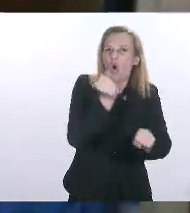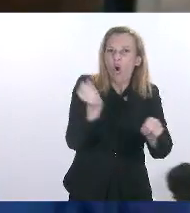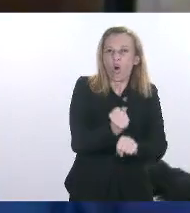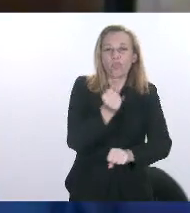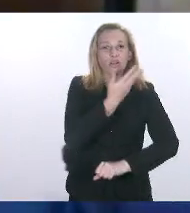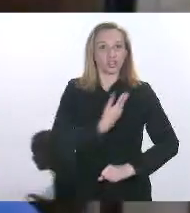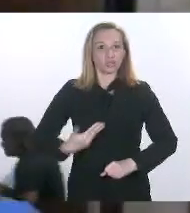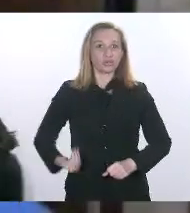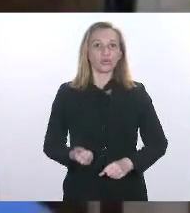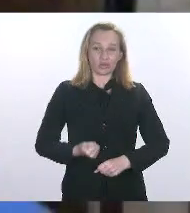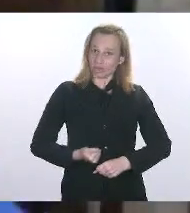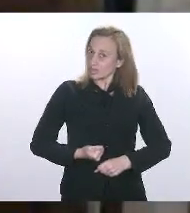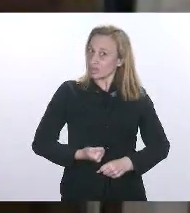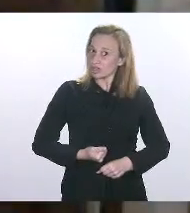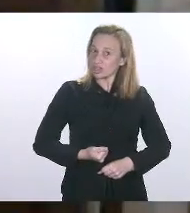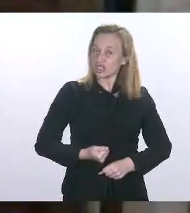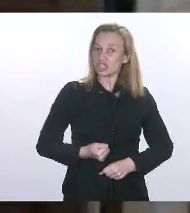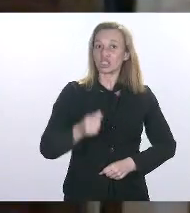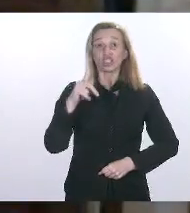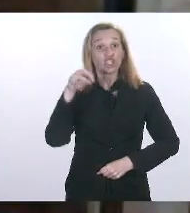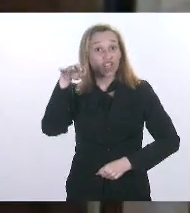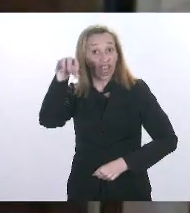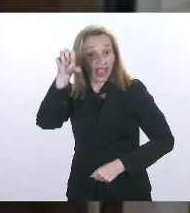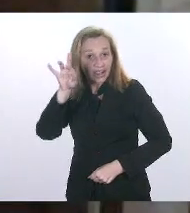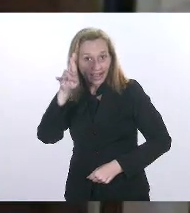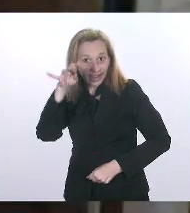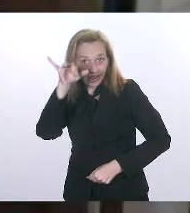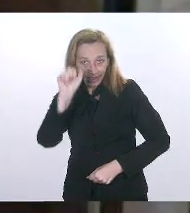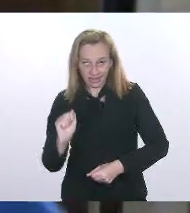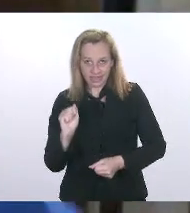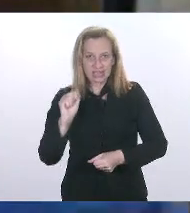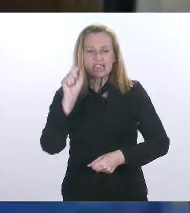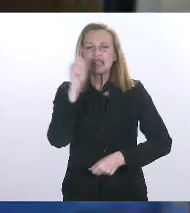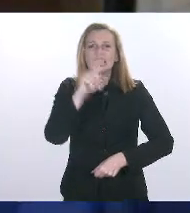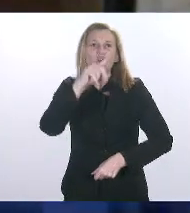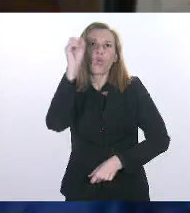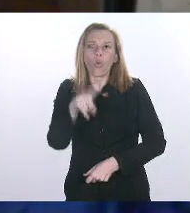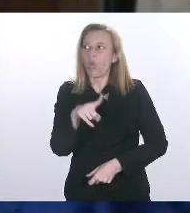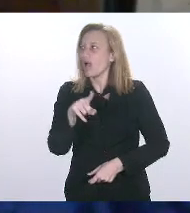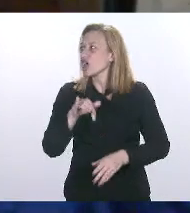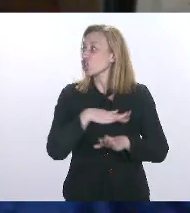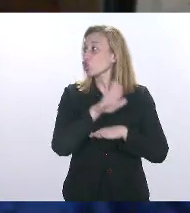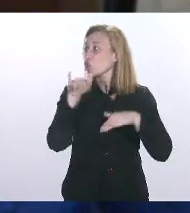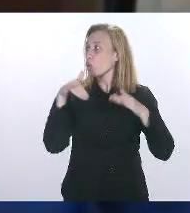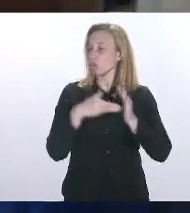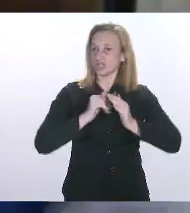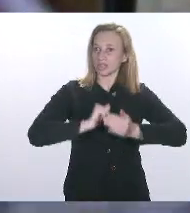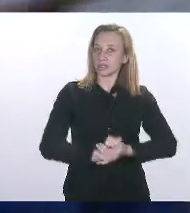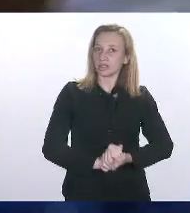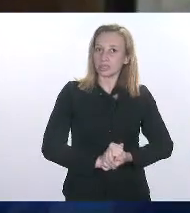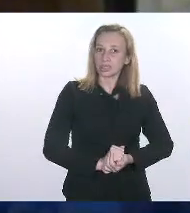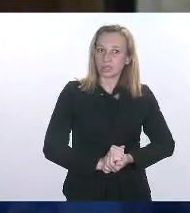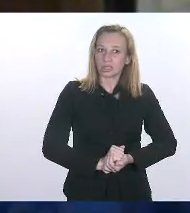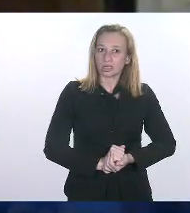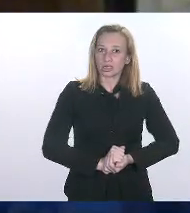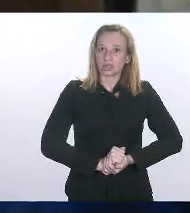de uma maneira genérica, não é todas que visam